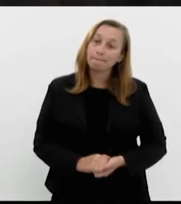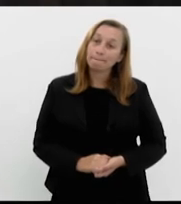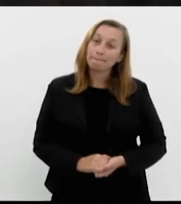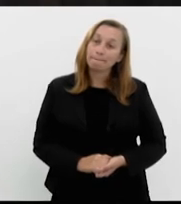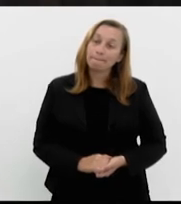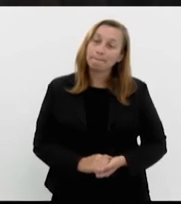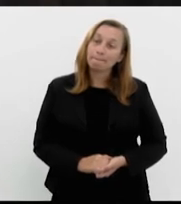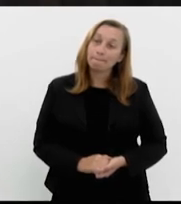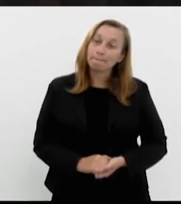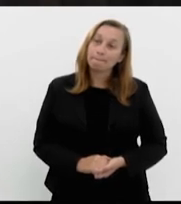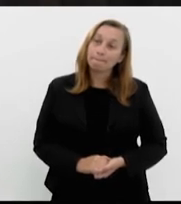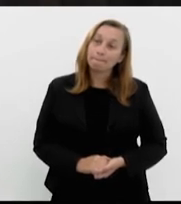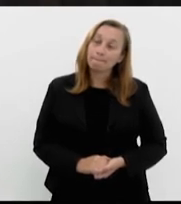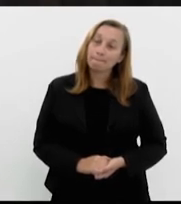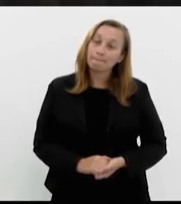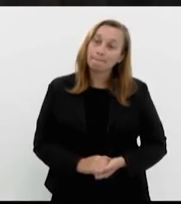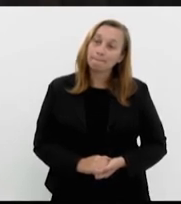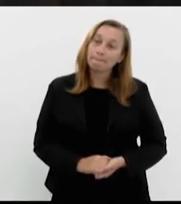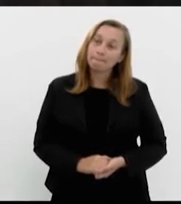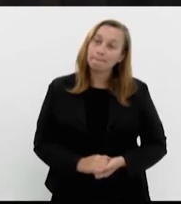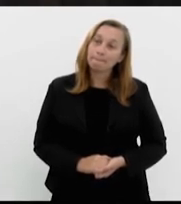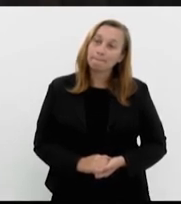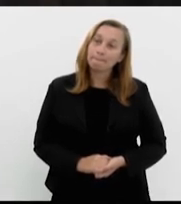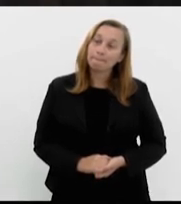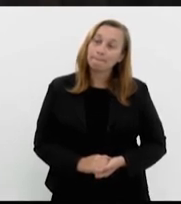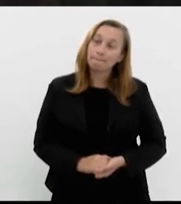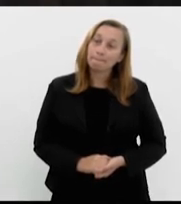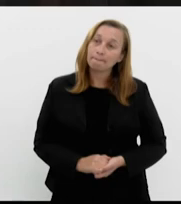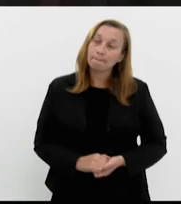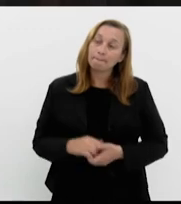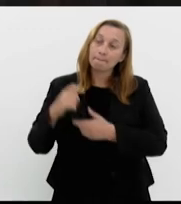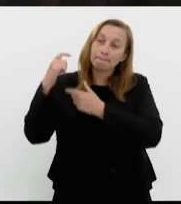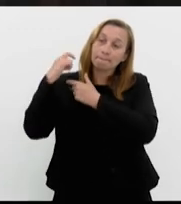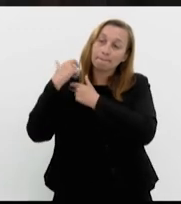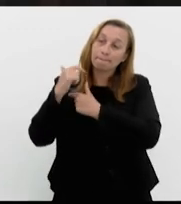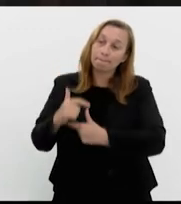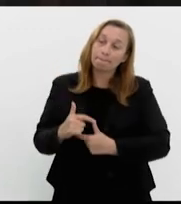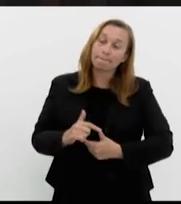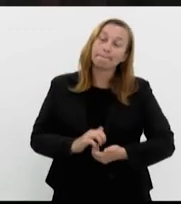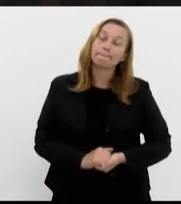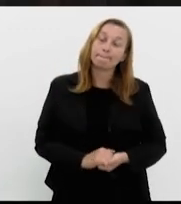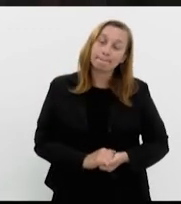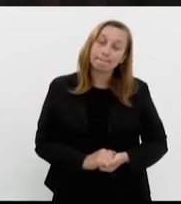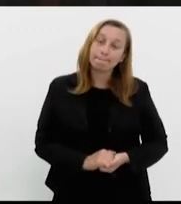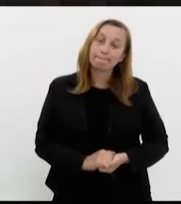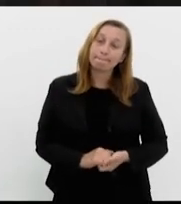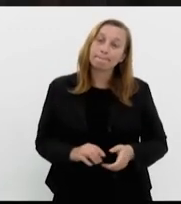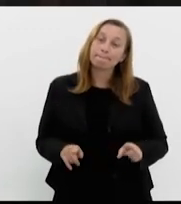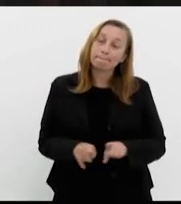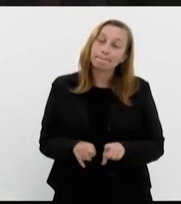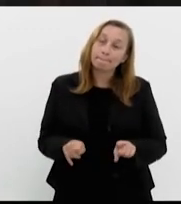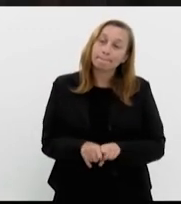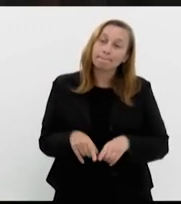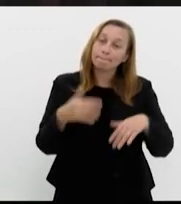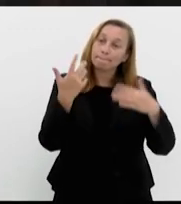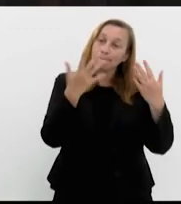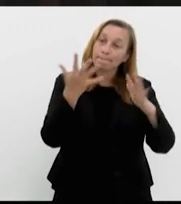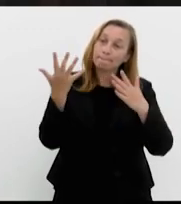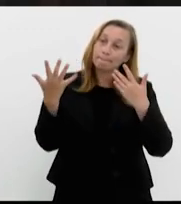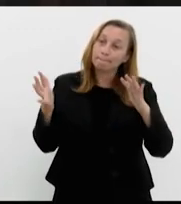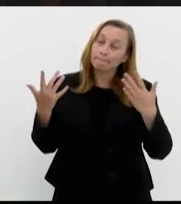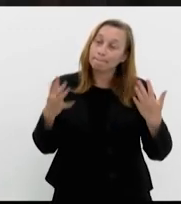o que tem que se vencer sob o ponto de vista de conservadorismo. Também queria celebrar